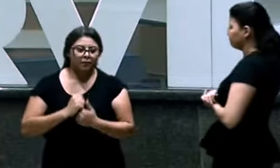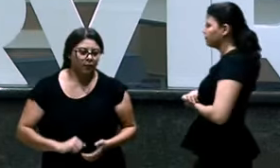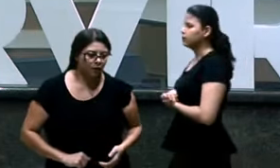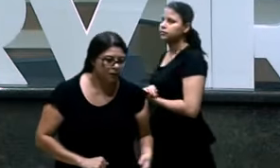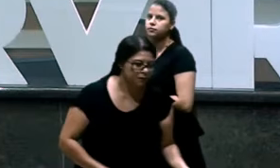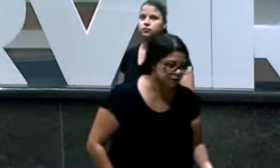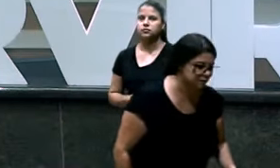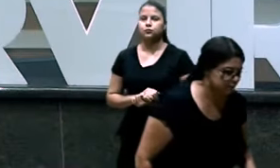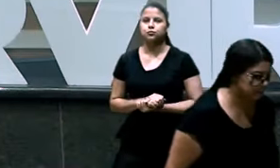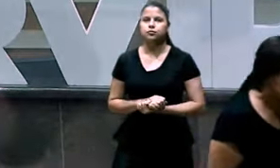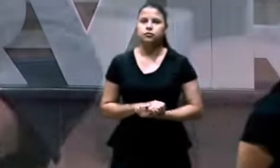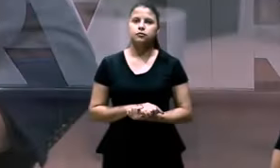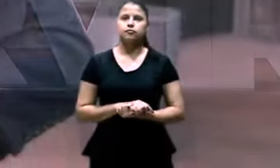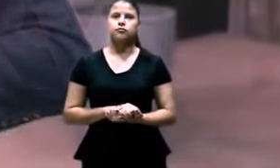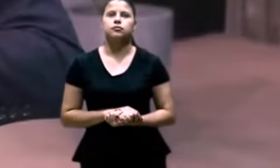ele.